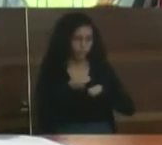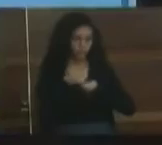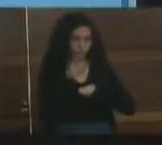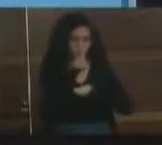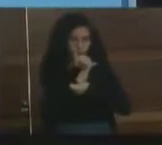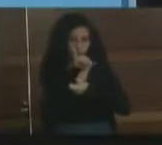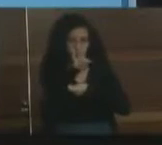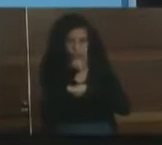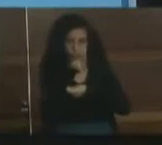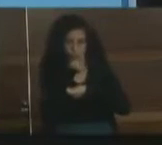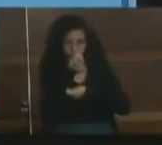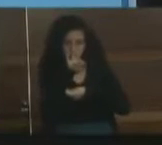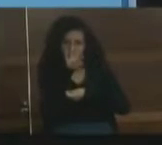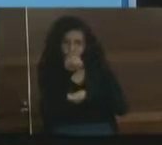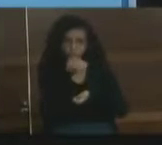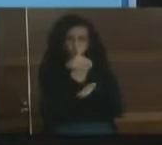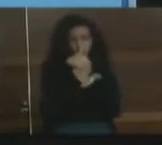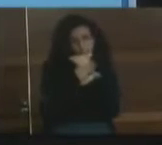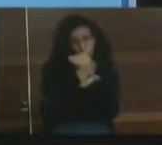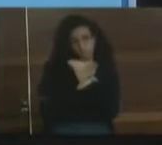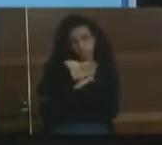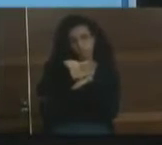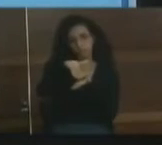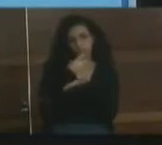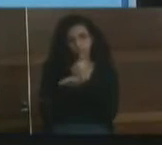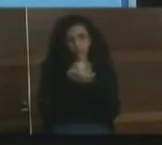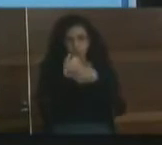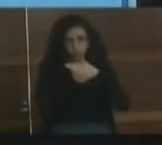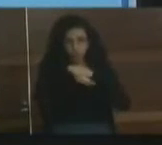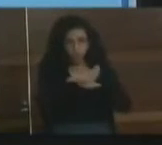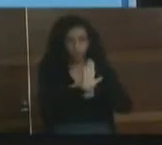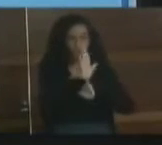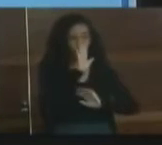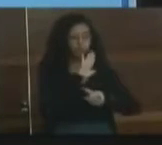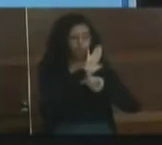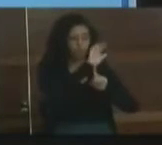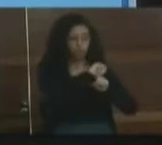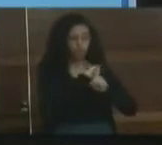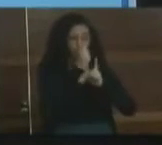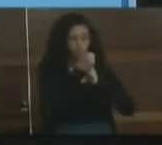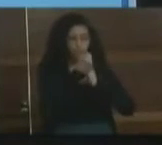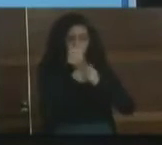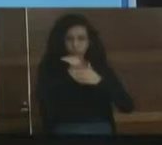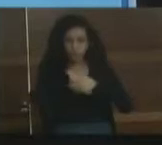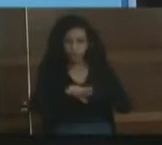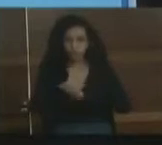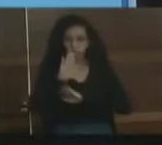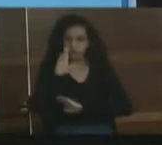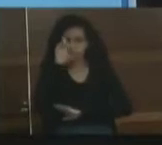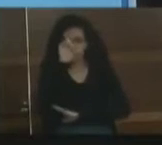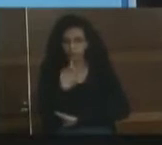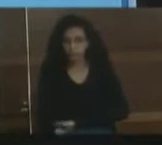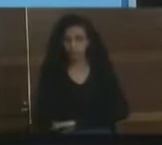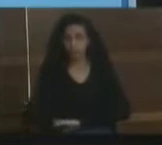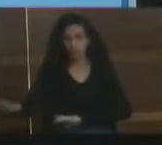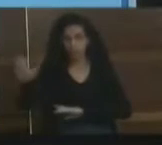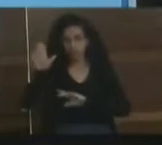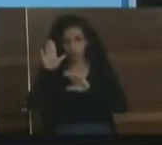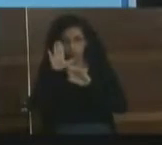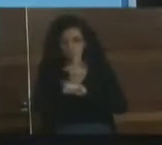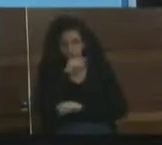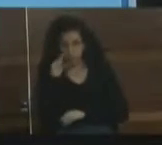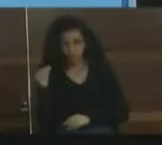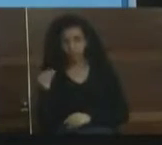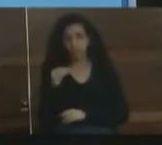direta secretarias municipais fundo municipal de assistência social fundo municipal dos direitos da criança e do adolescente